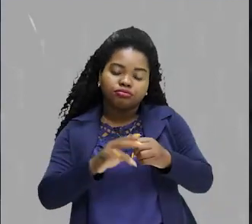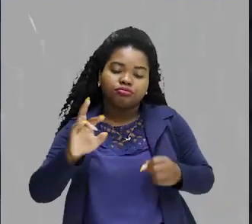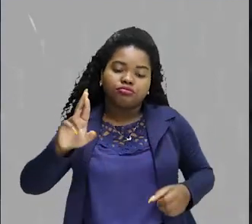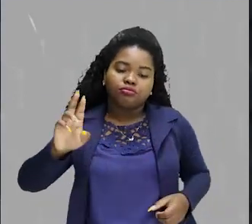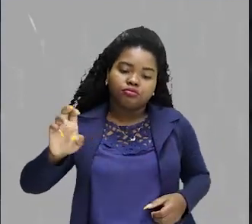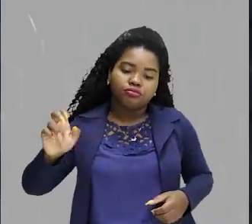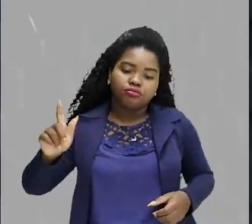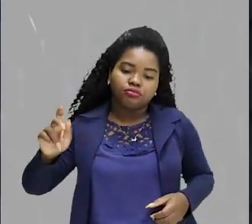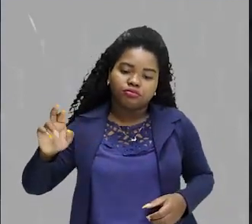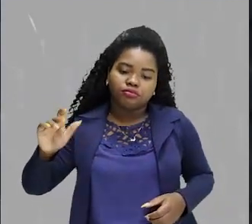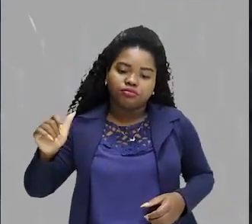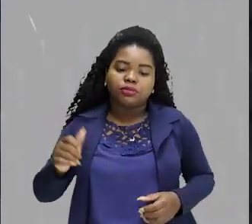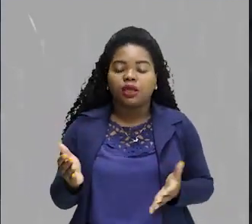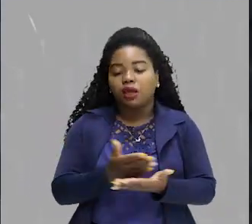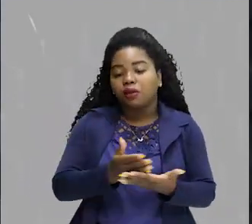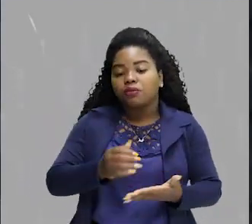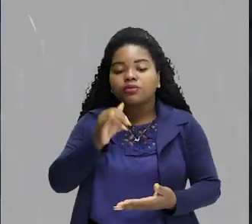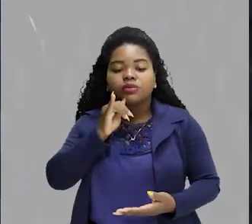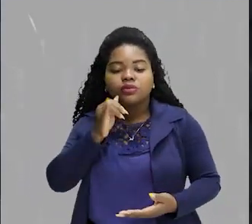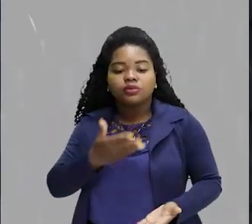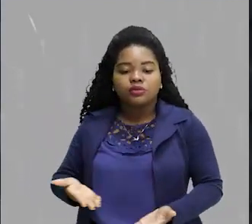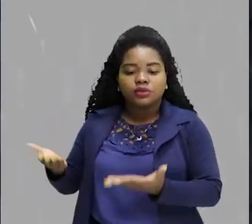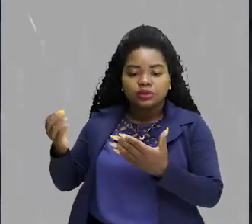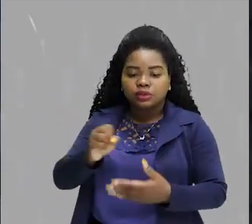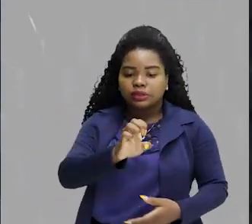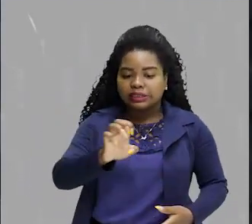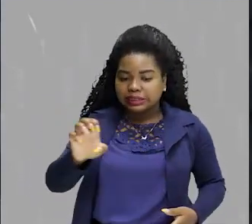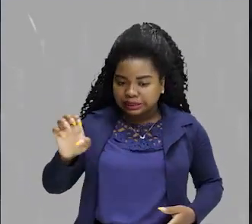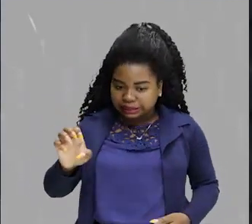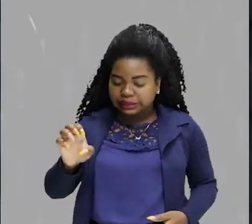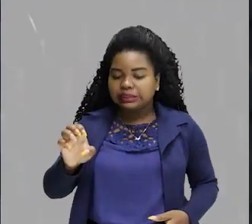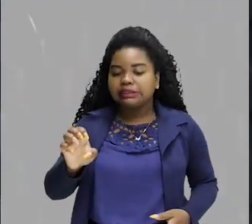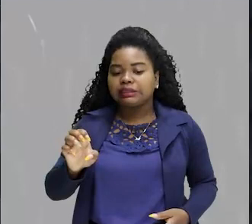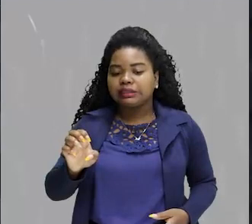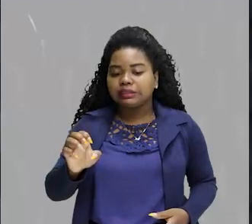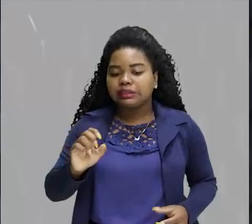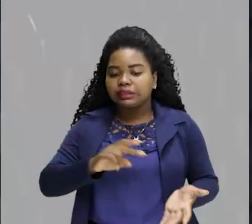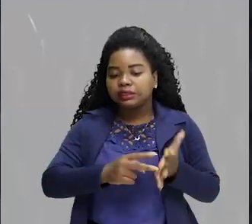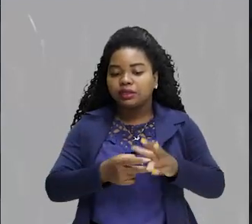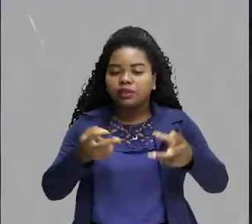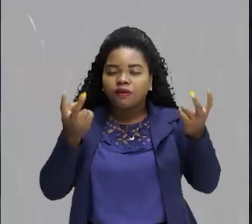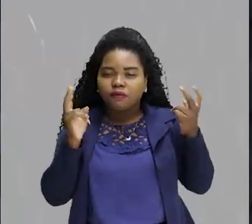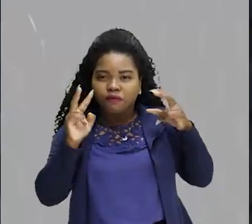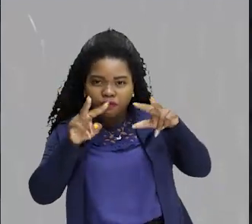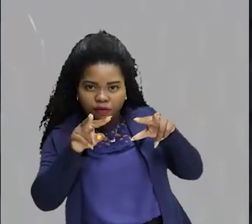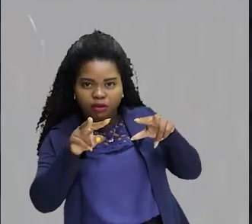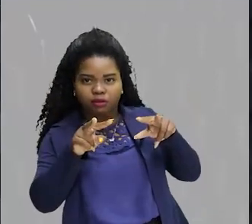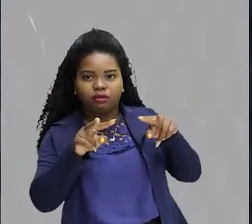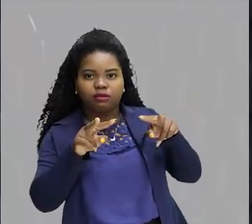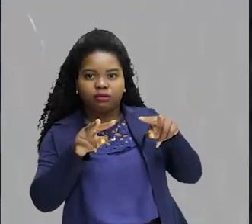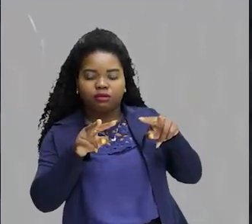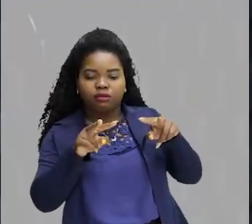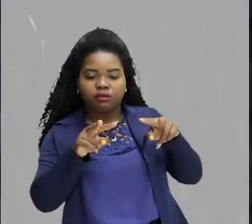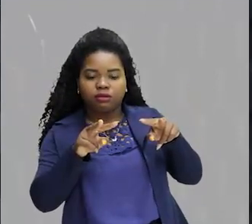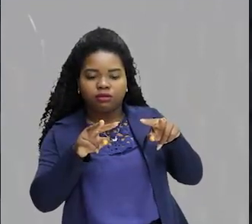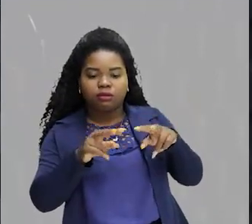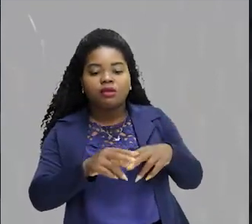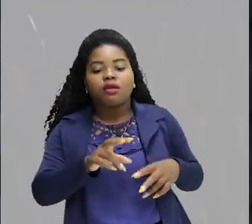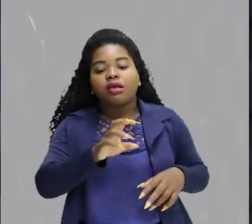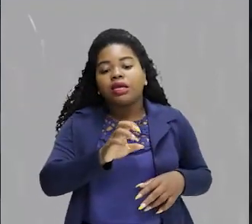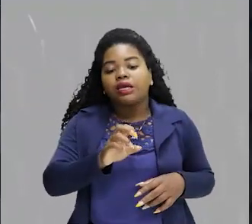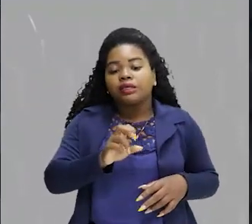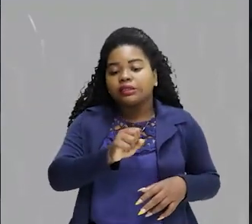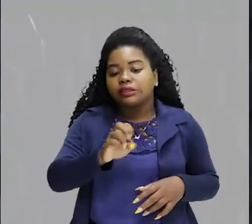para demonstração. Se é o verbo ver. Ver no passado fica só. Perceba que o